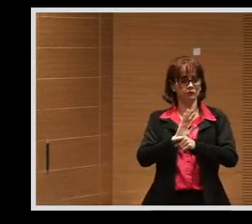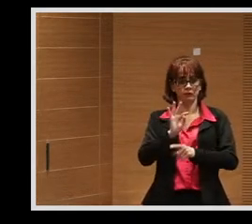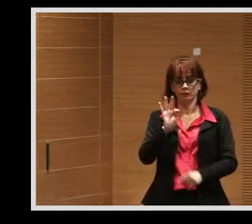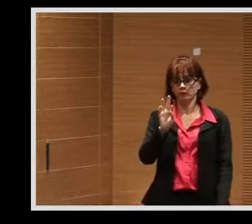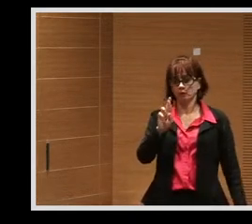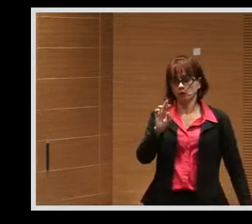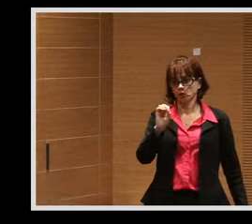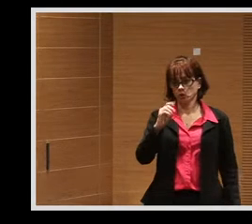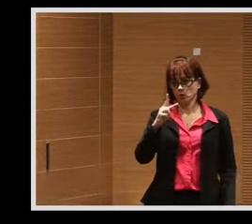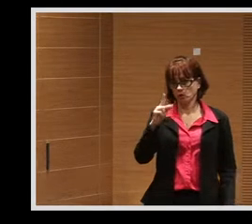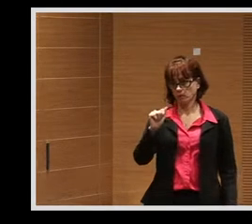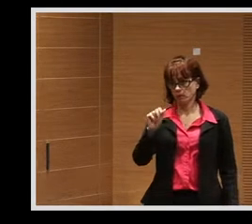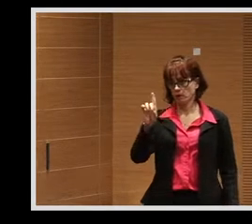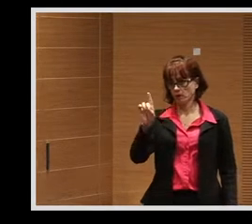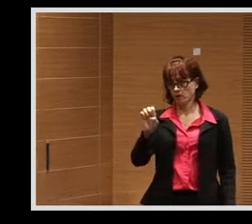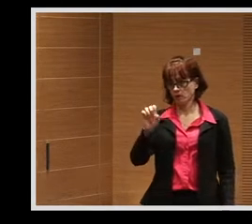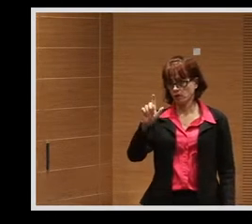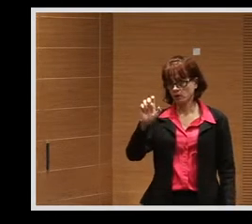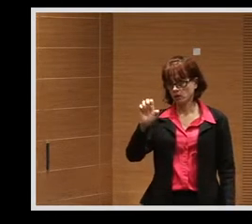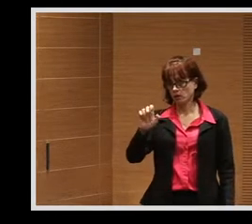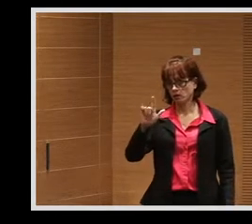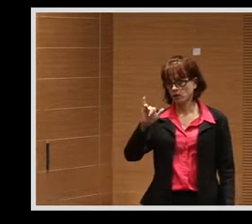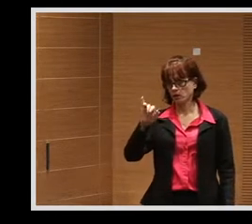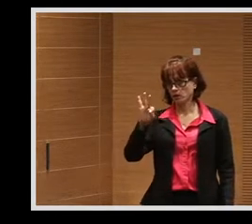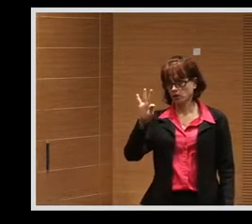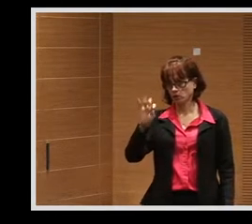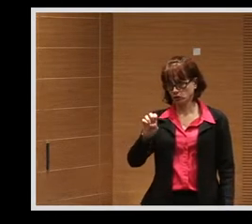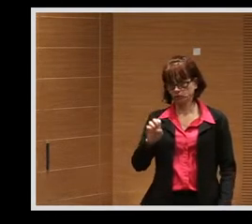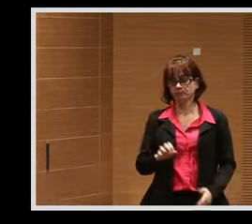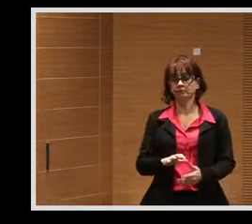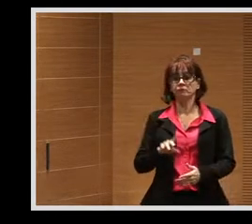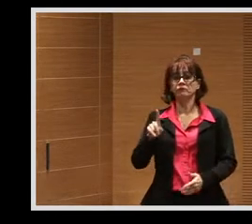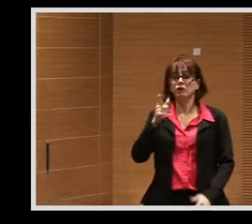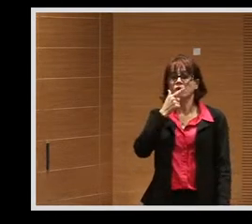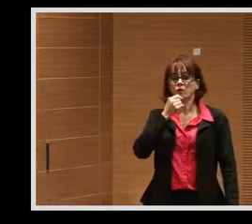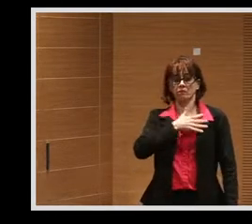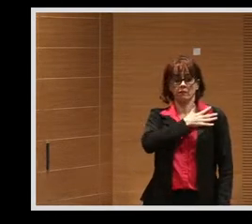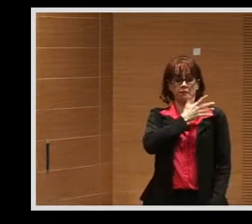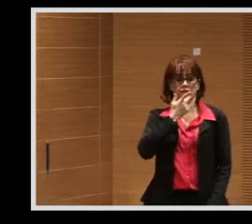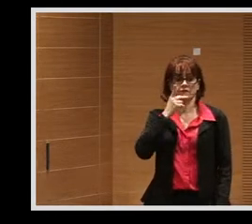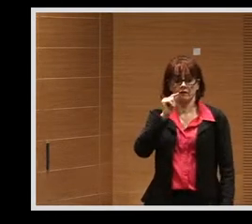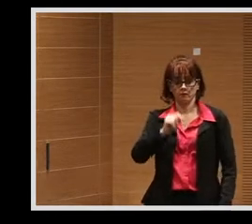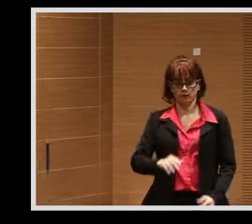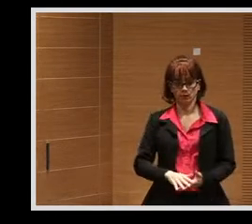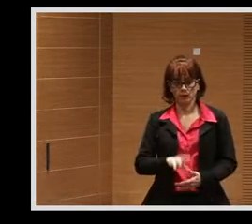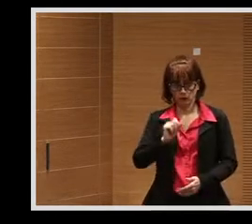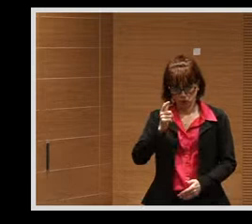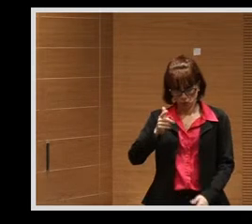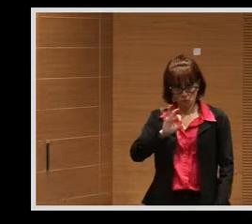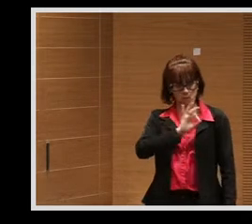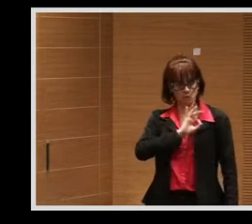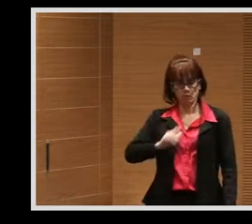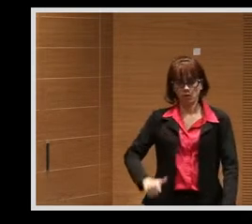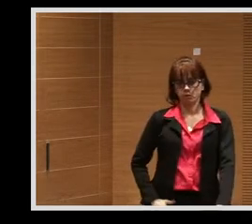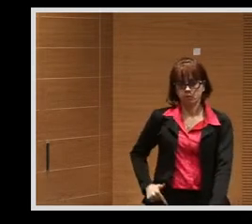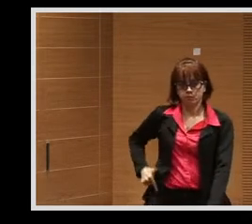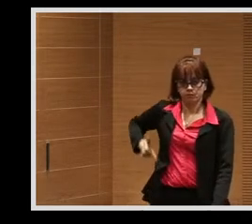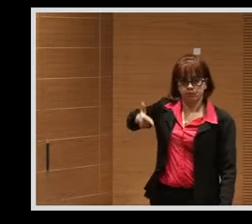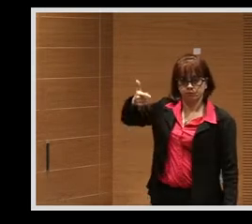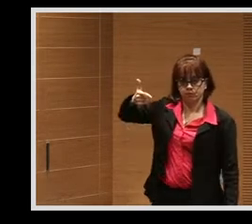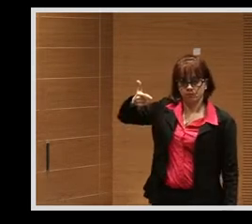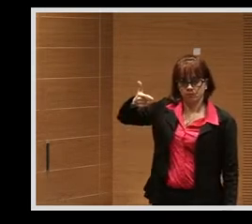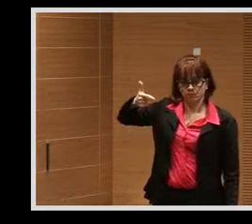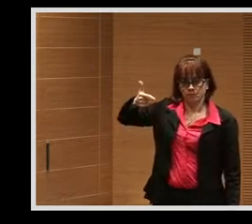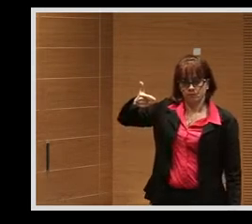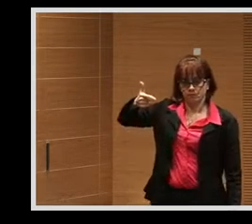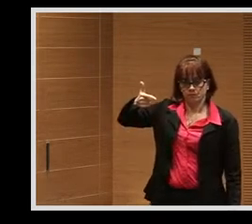coisa que me deixou pensando, que é o seguinte. Ele falou, quando tem uma, né, uma ação e o policial saca uma arma, são várias mãos